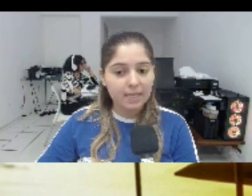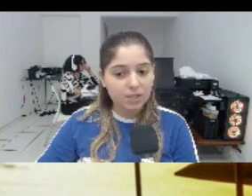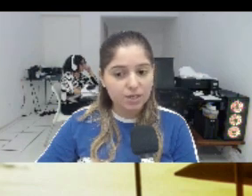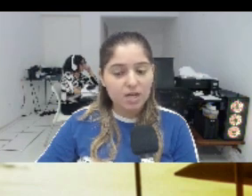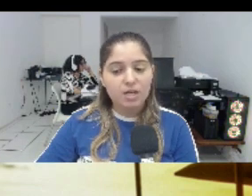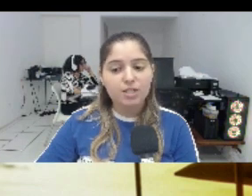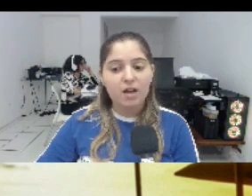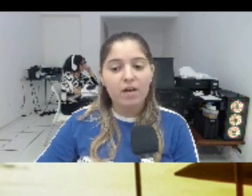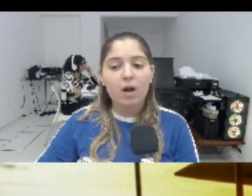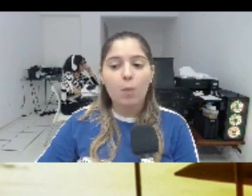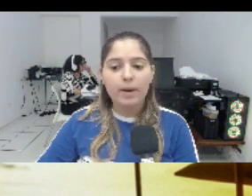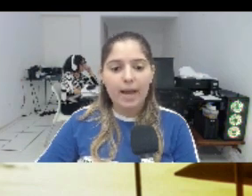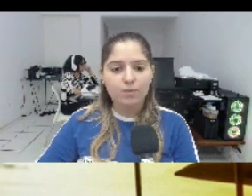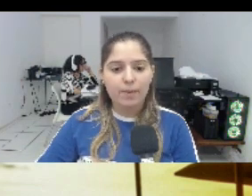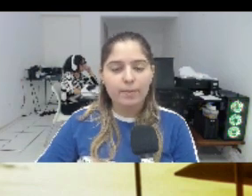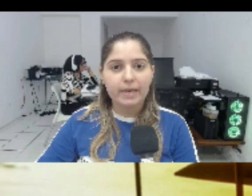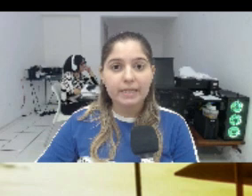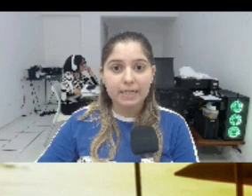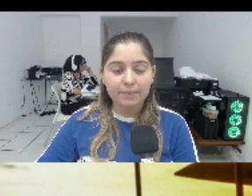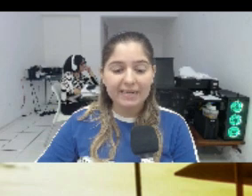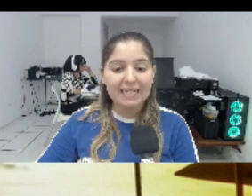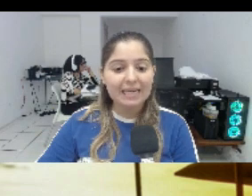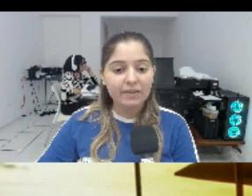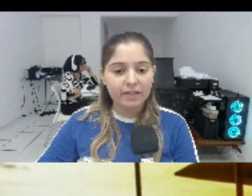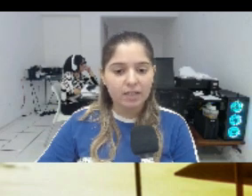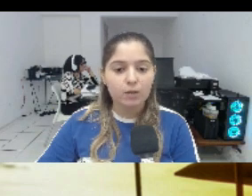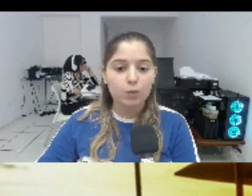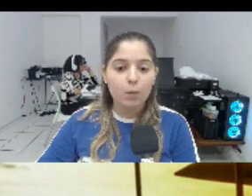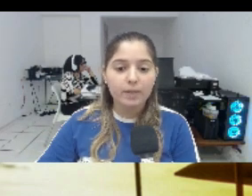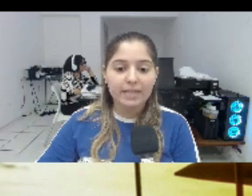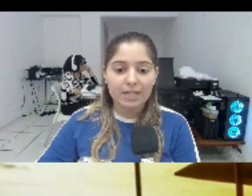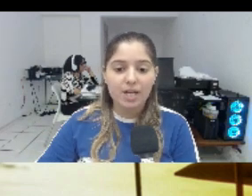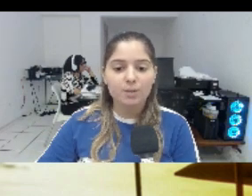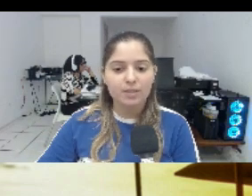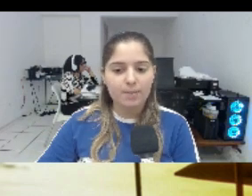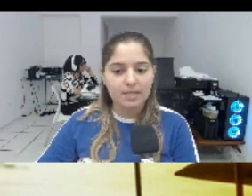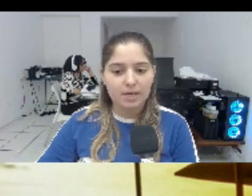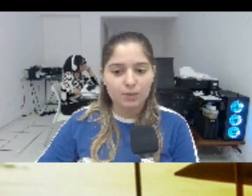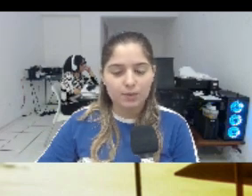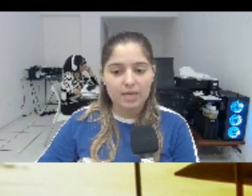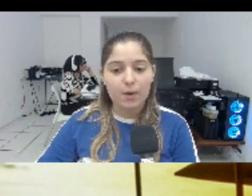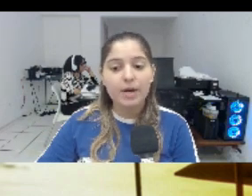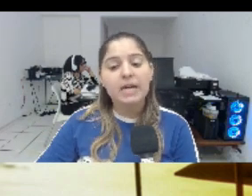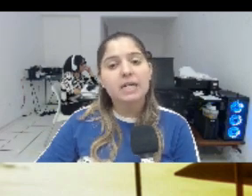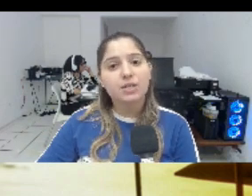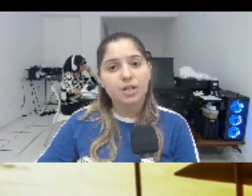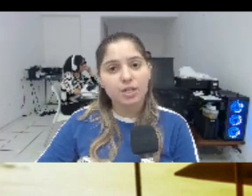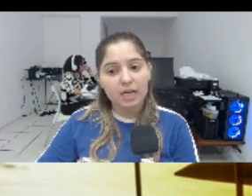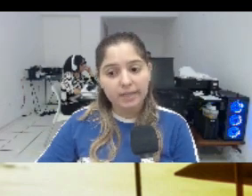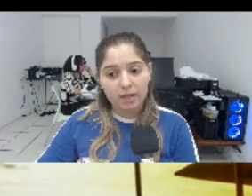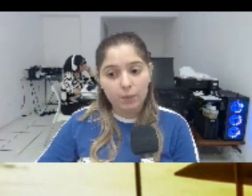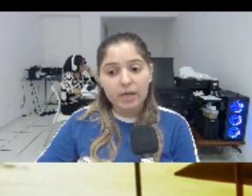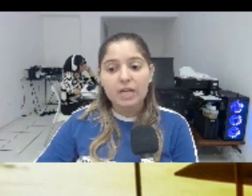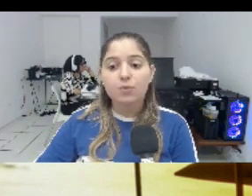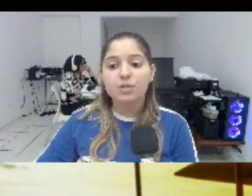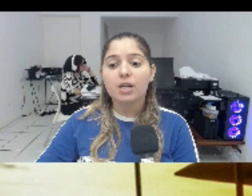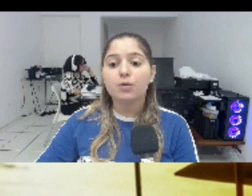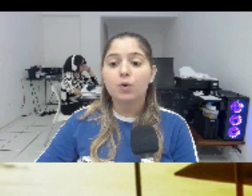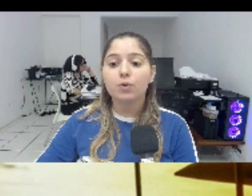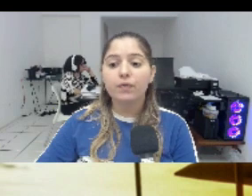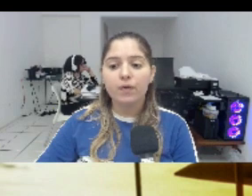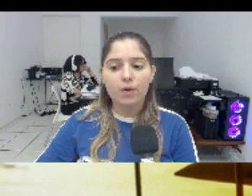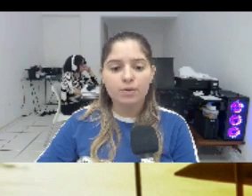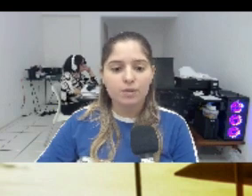Osmar Baquide estava acompanhado da primeira-dama e líder do Comitê de Responsabilidade Social, Cristiane Leitão, e do